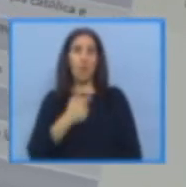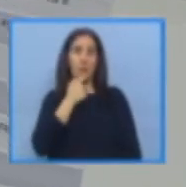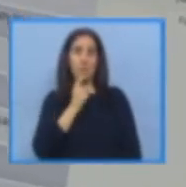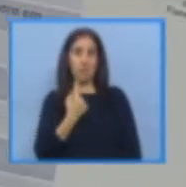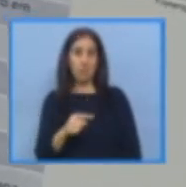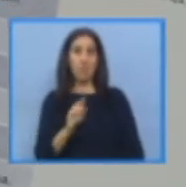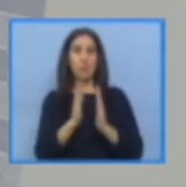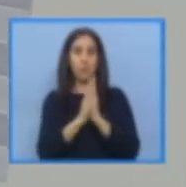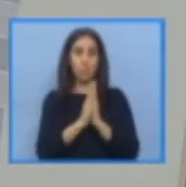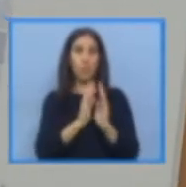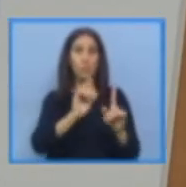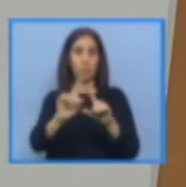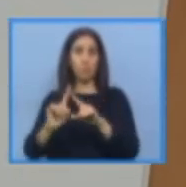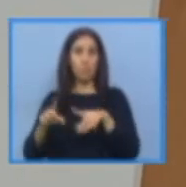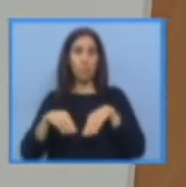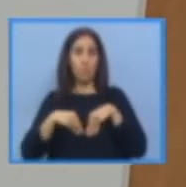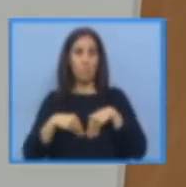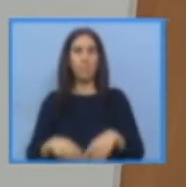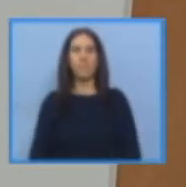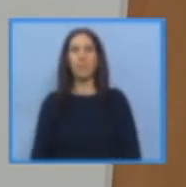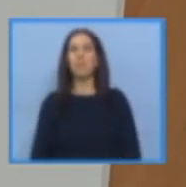ecumenismo. É.